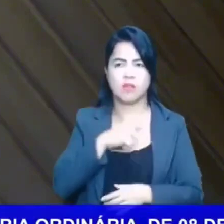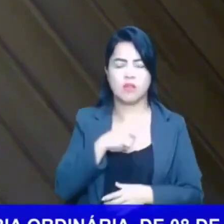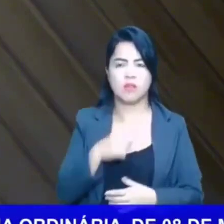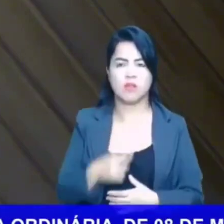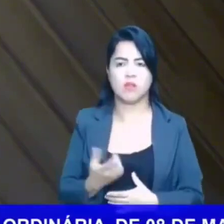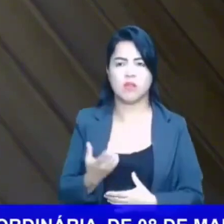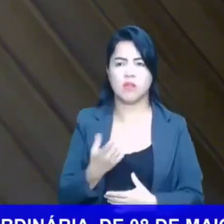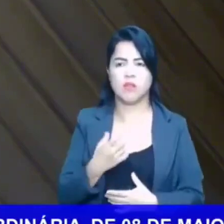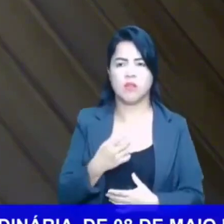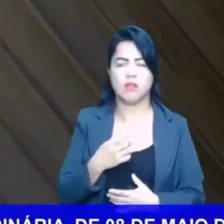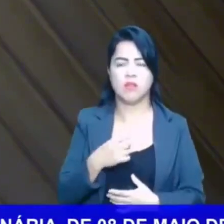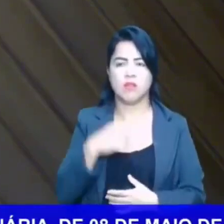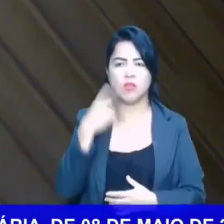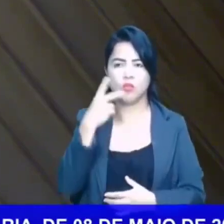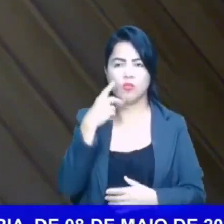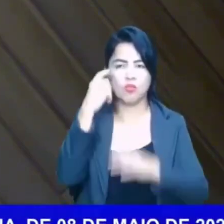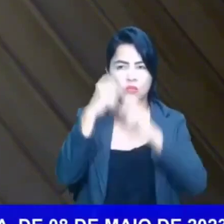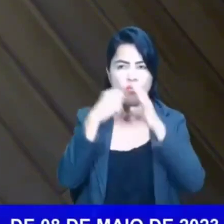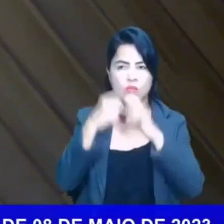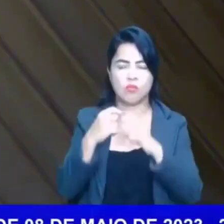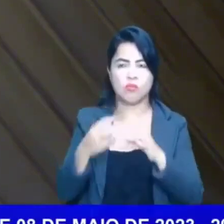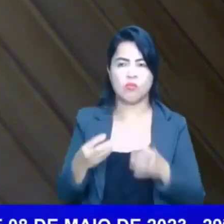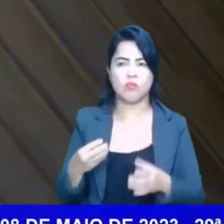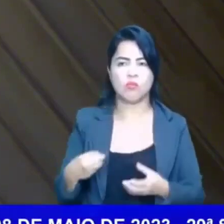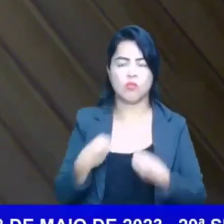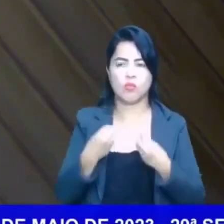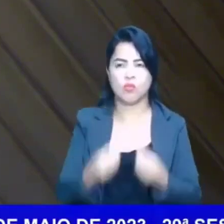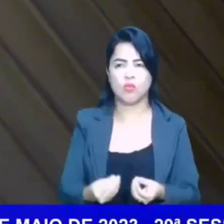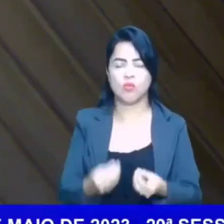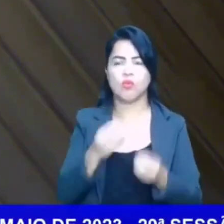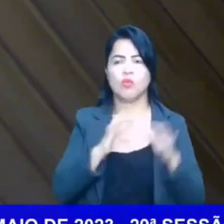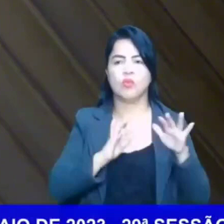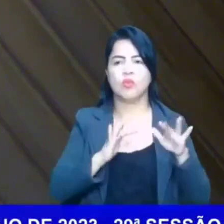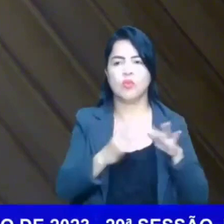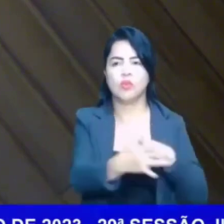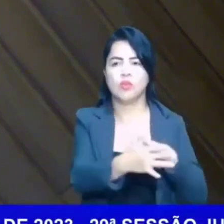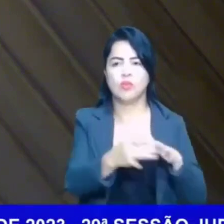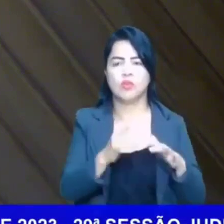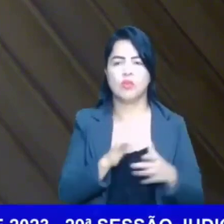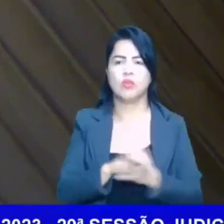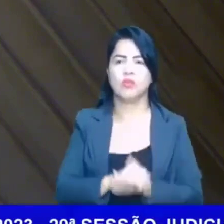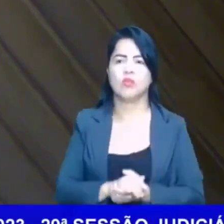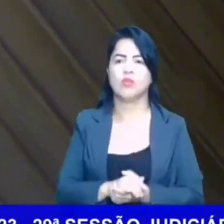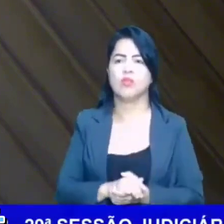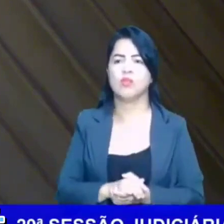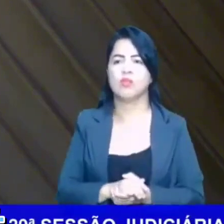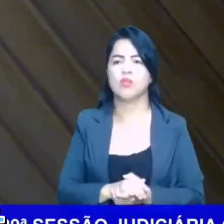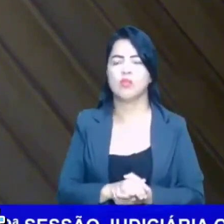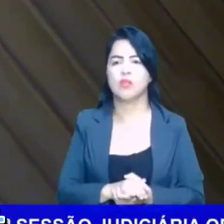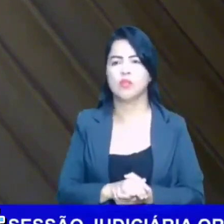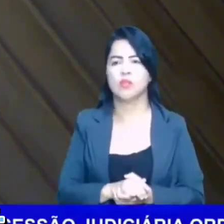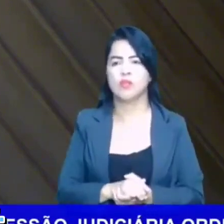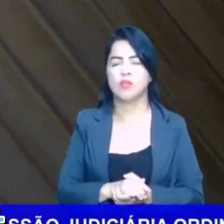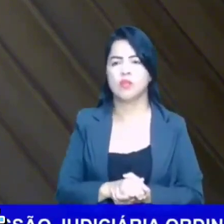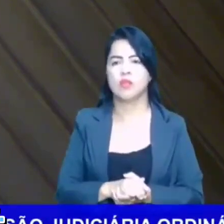anedotas, vídeos amadores, que foi publicado em seu perfil em rede social, com